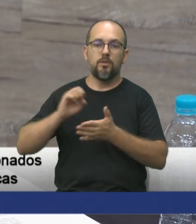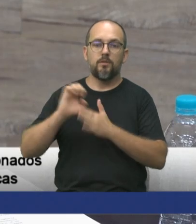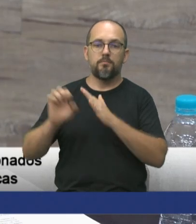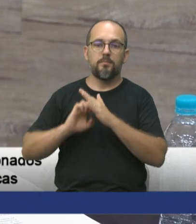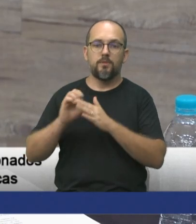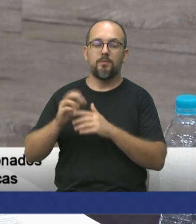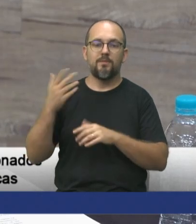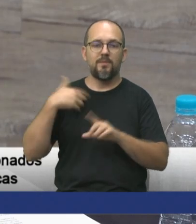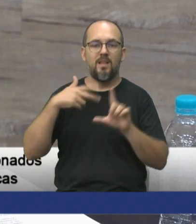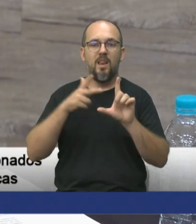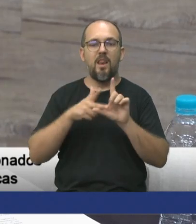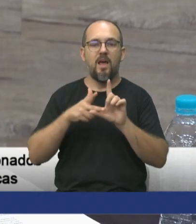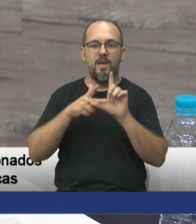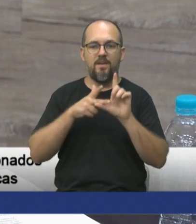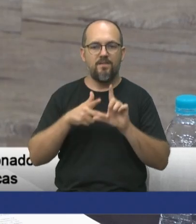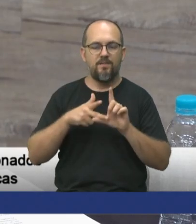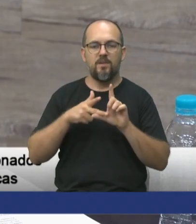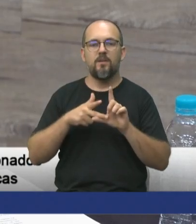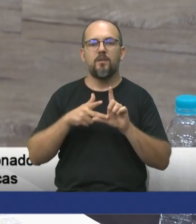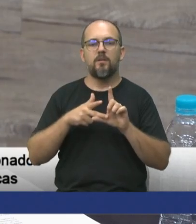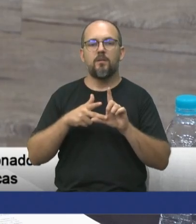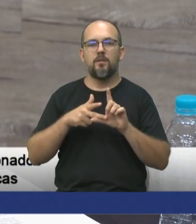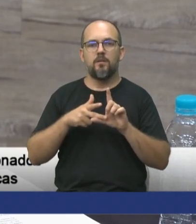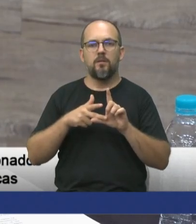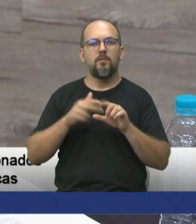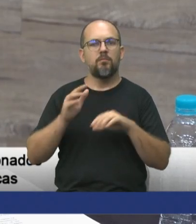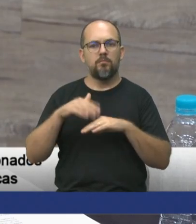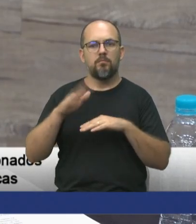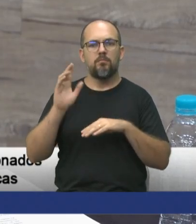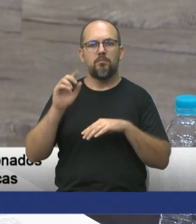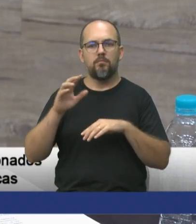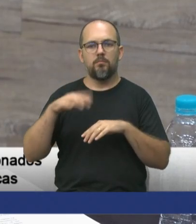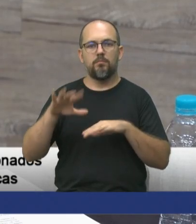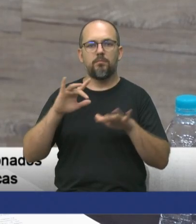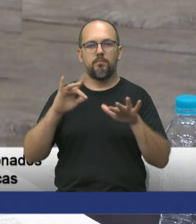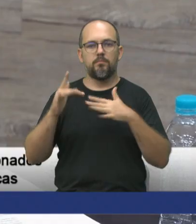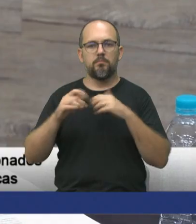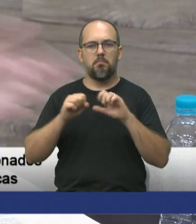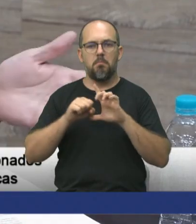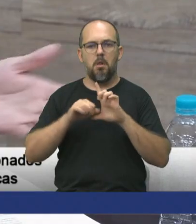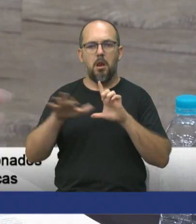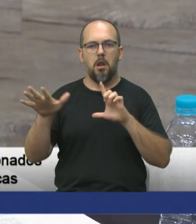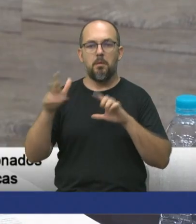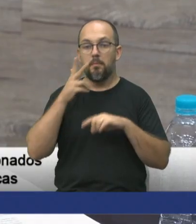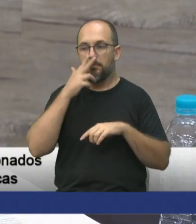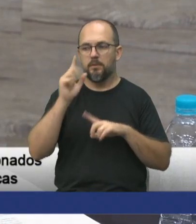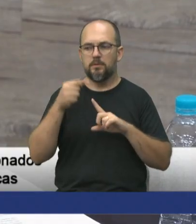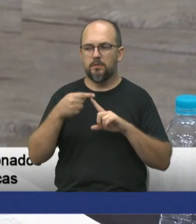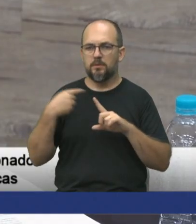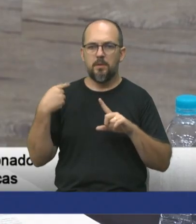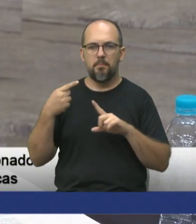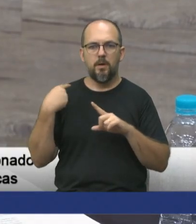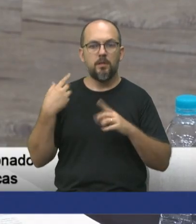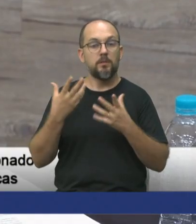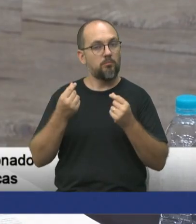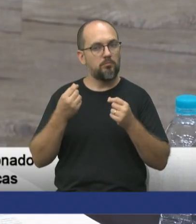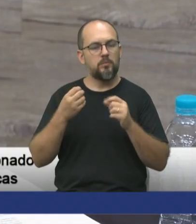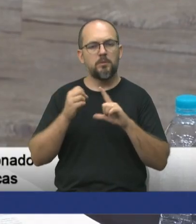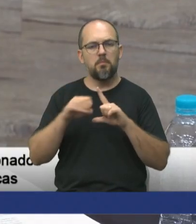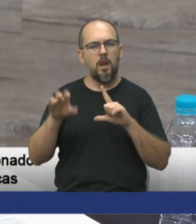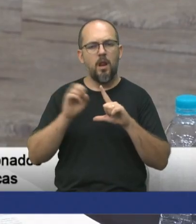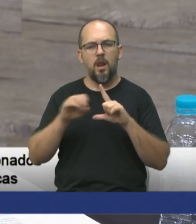uma live que é uma das que mais na nossa rede social. Se bem que essa semana nós tivemos bastante engajamento,